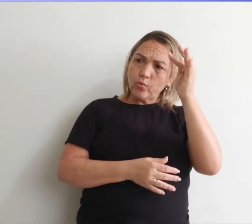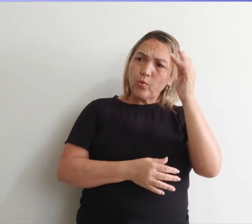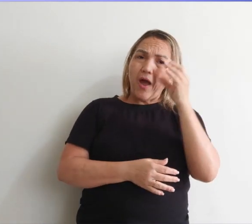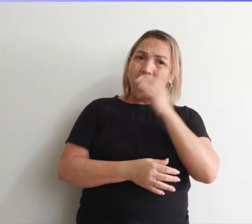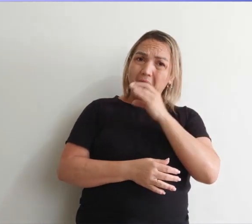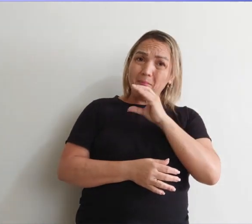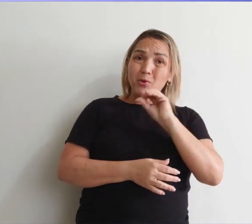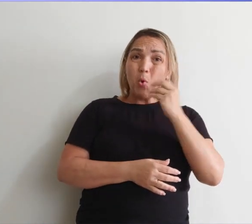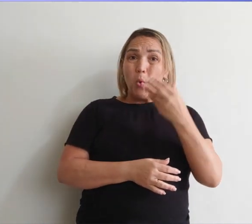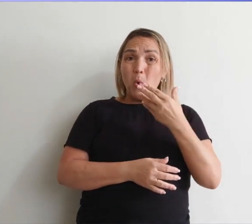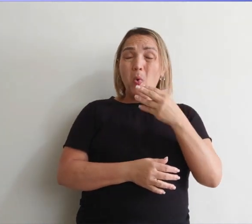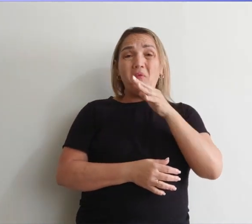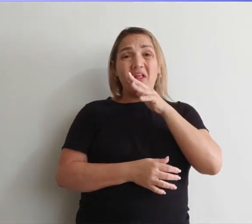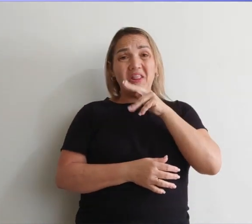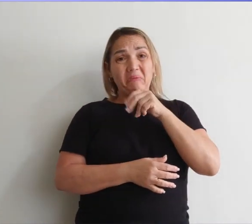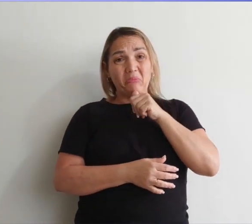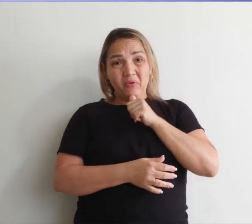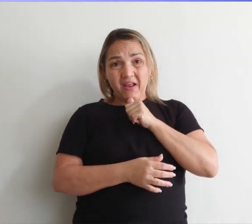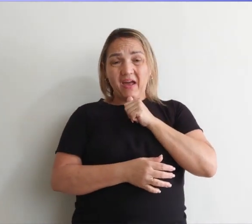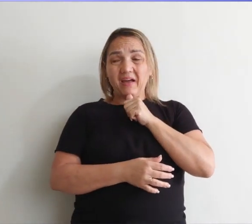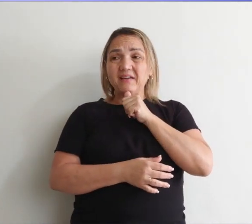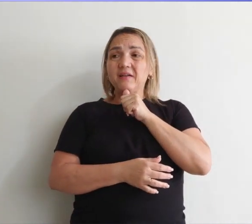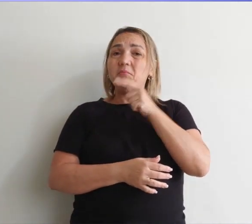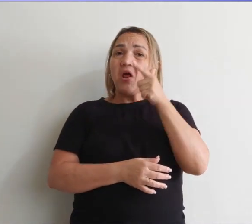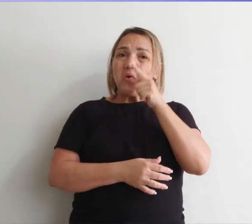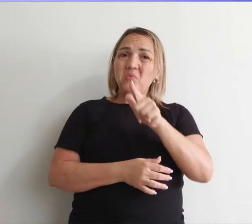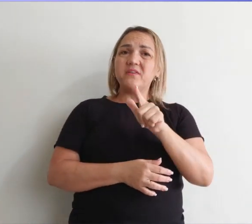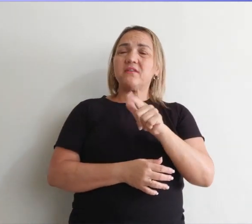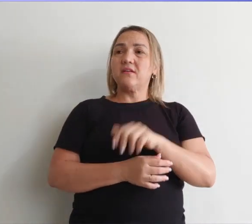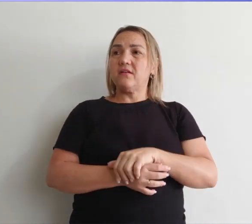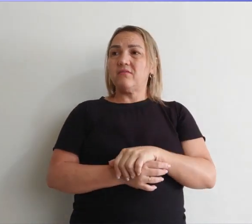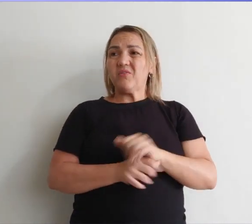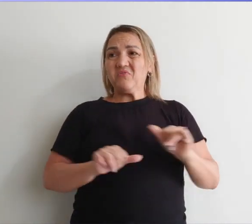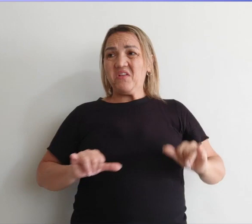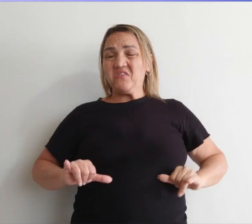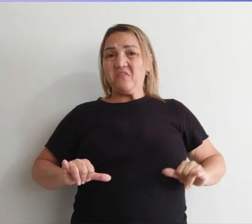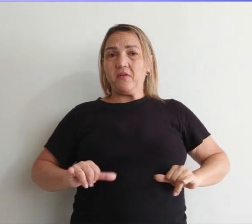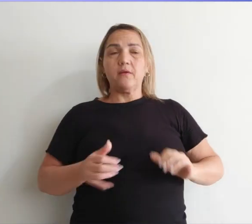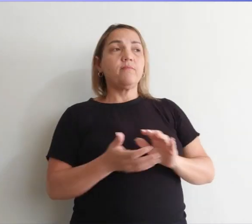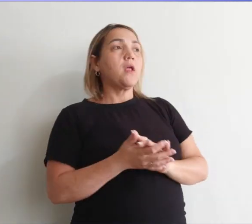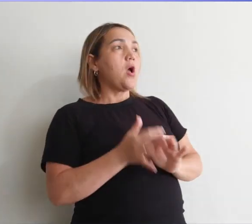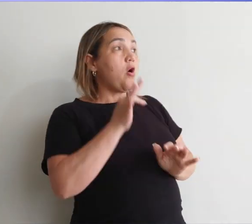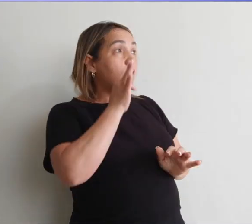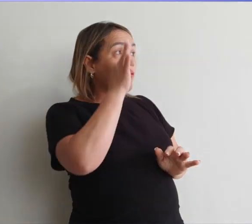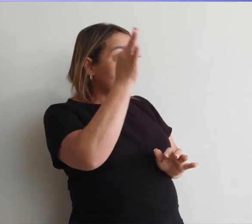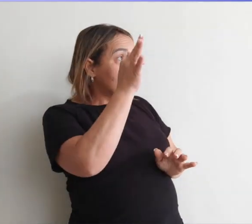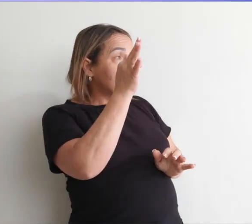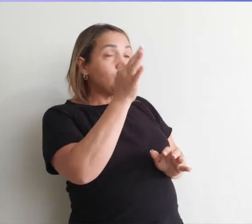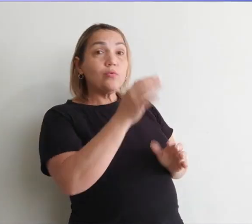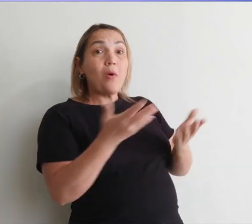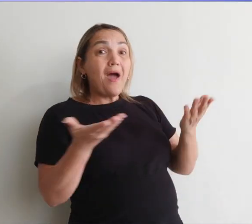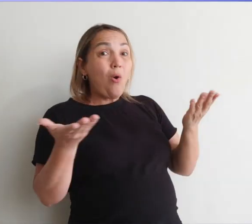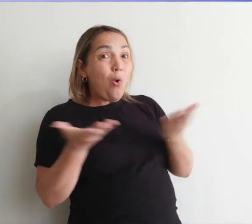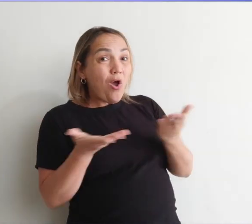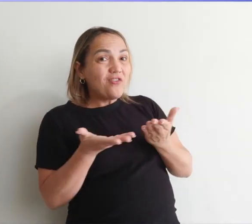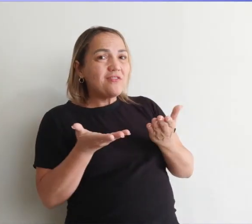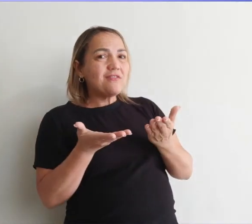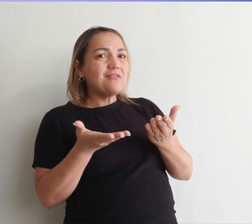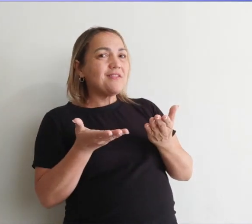futuro próximo ou a gente ainda vai ter que penar um pouco para conseguir? Esse futuro próximo está tão próximo que ele é